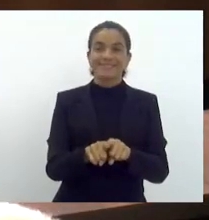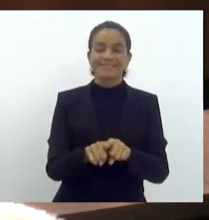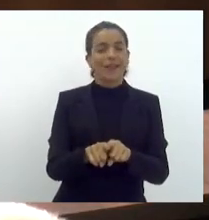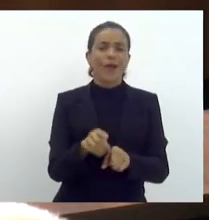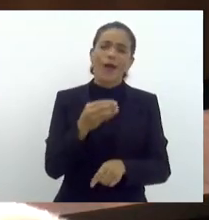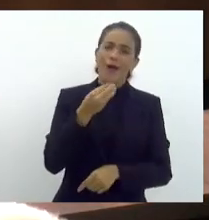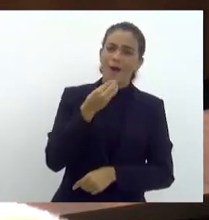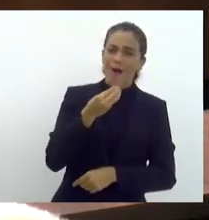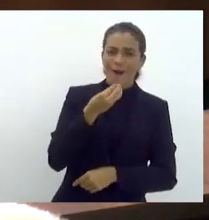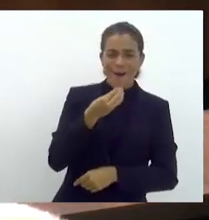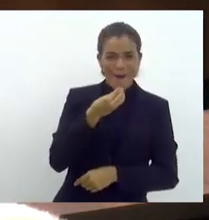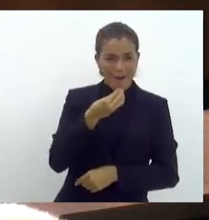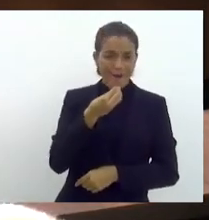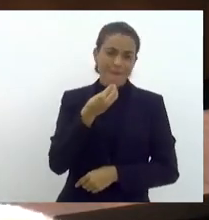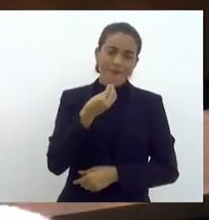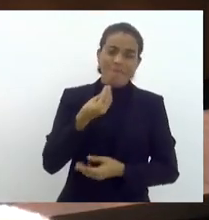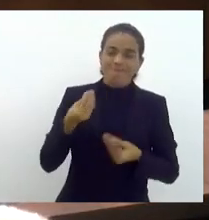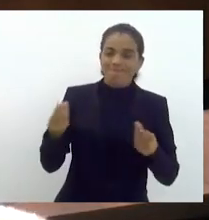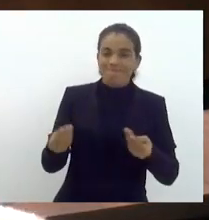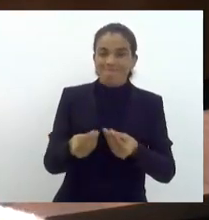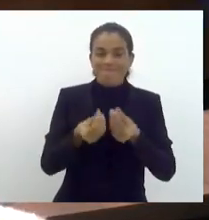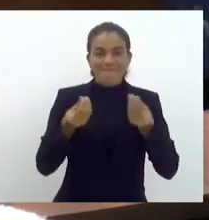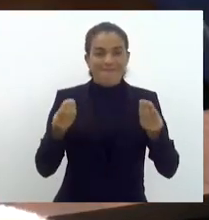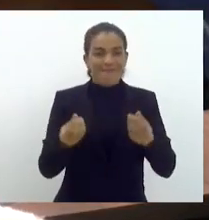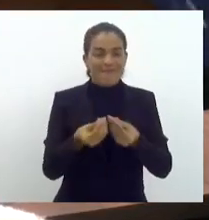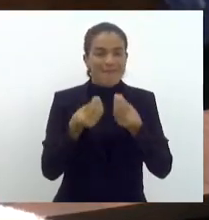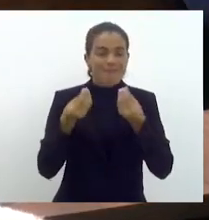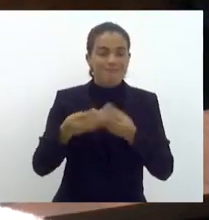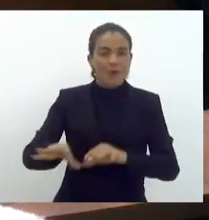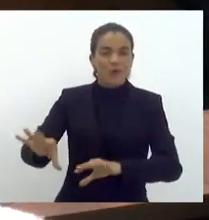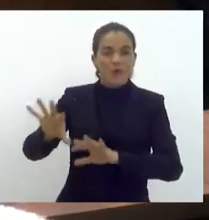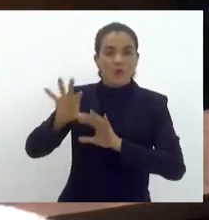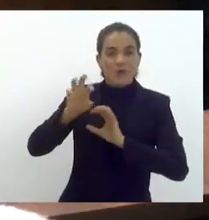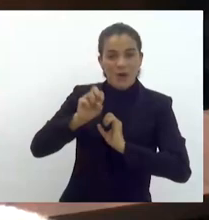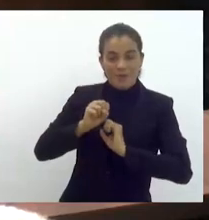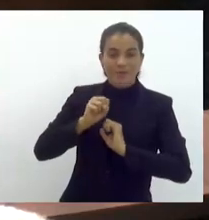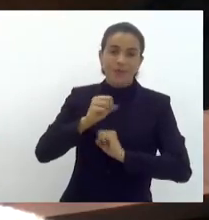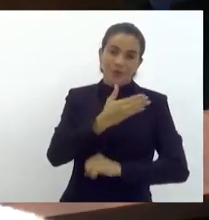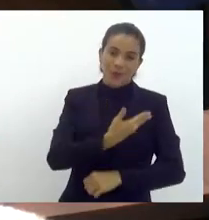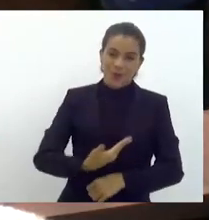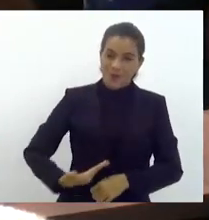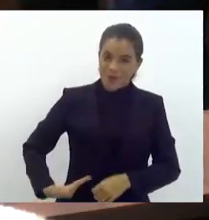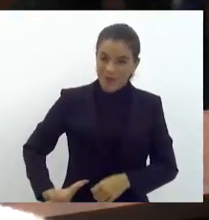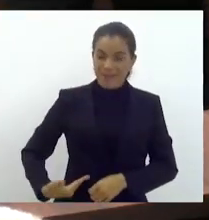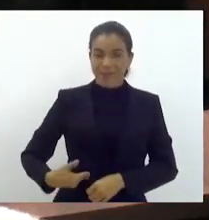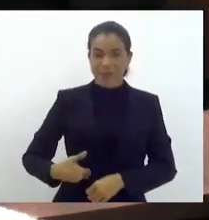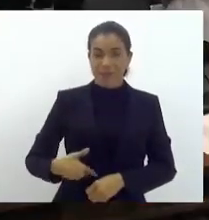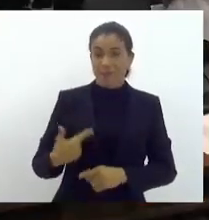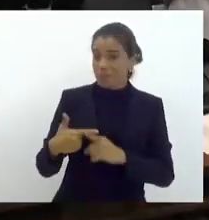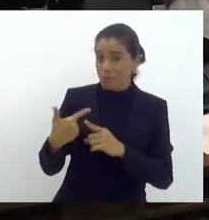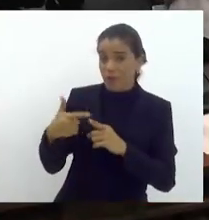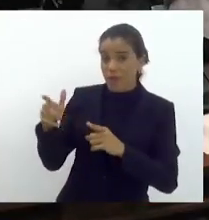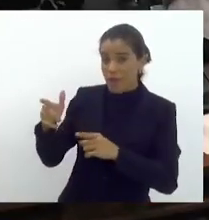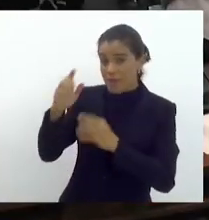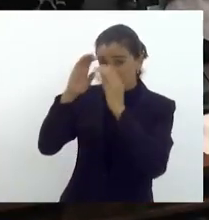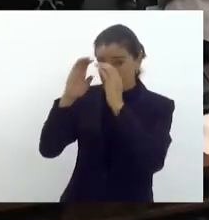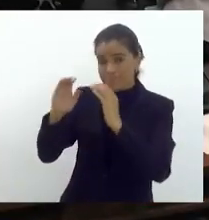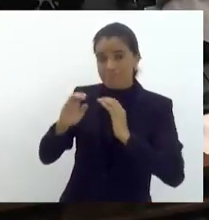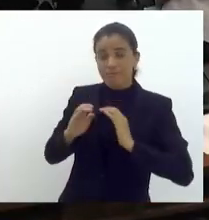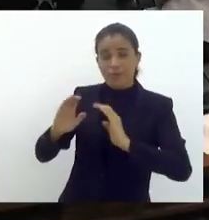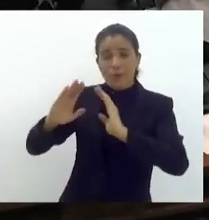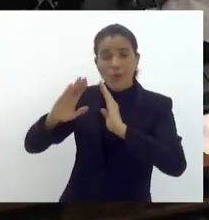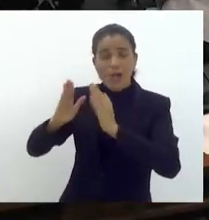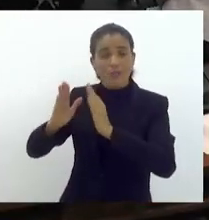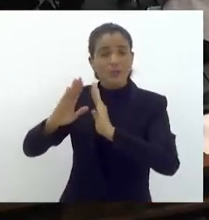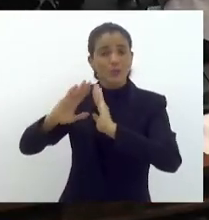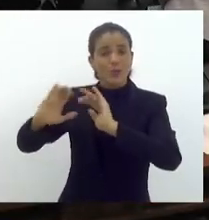e Claro qualquer essência do governador atendendo um pleito nosso que o senhor